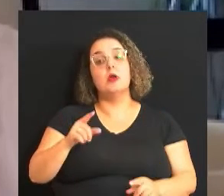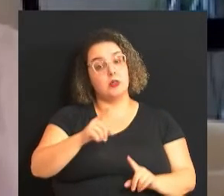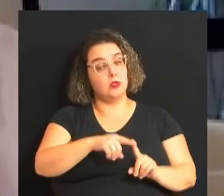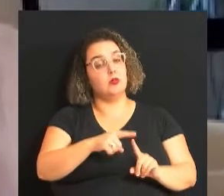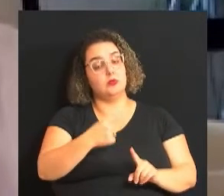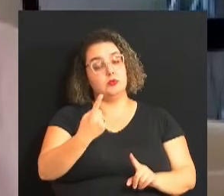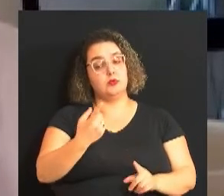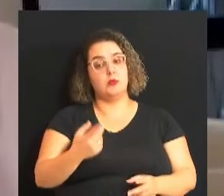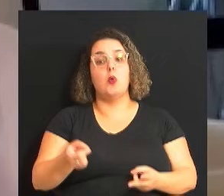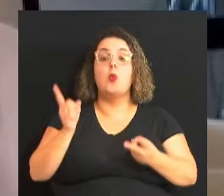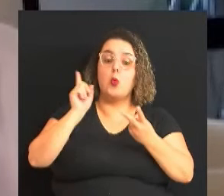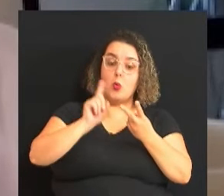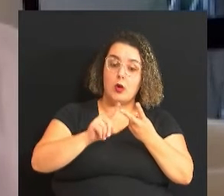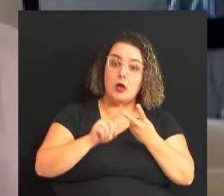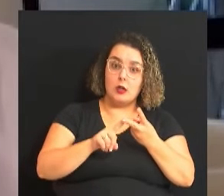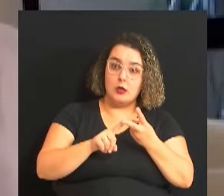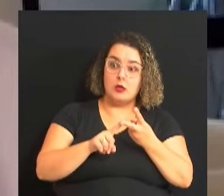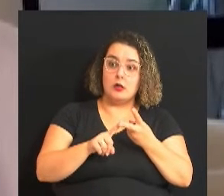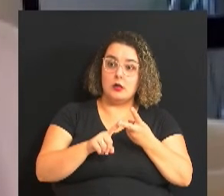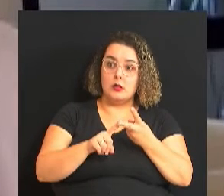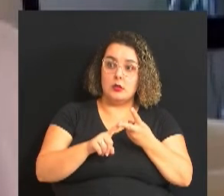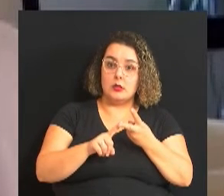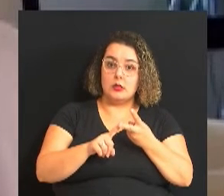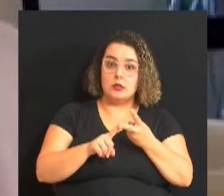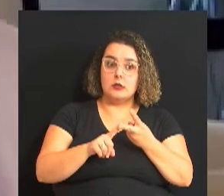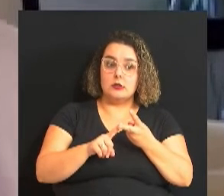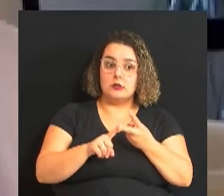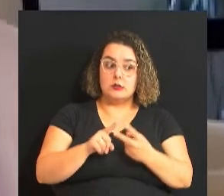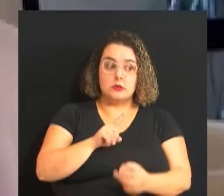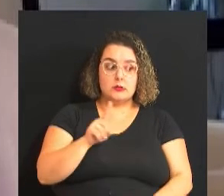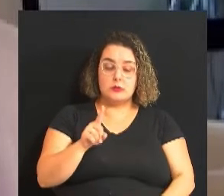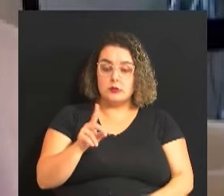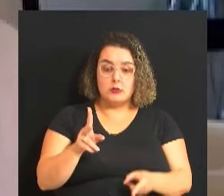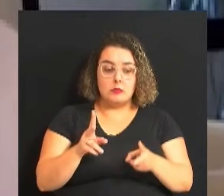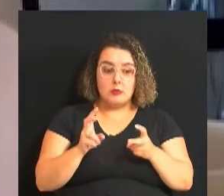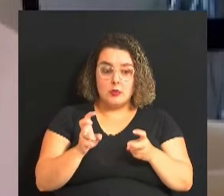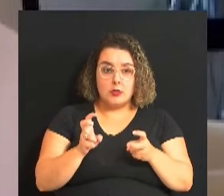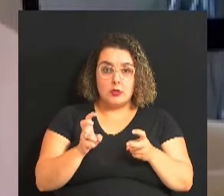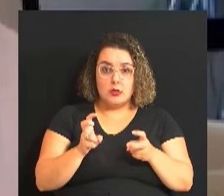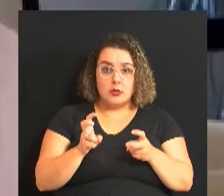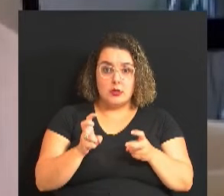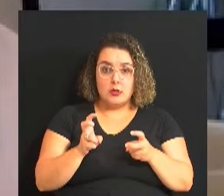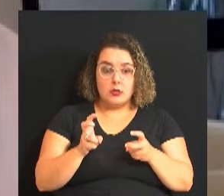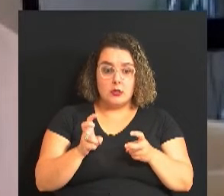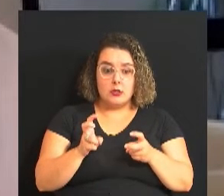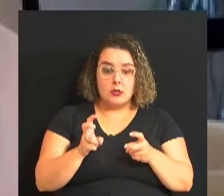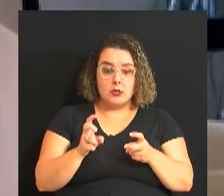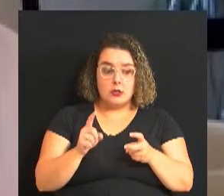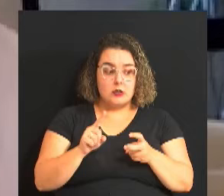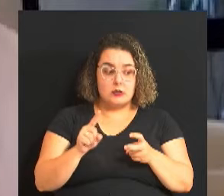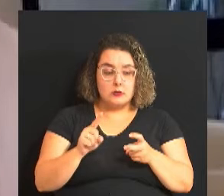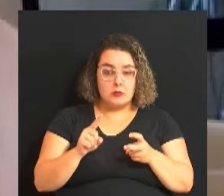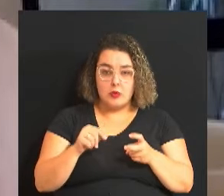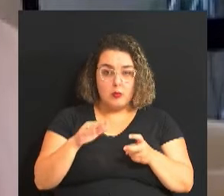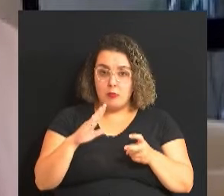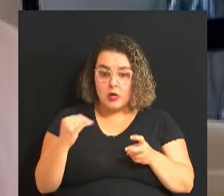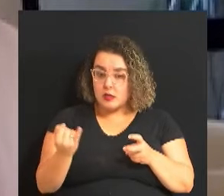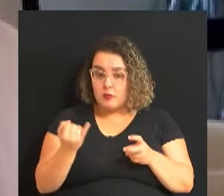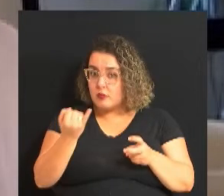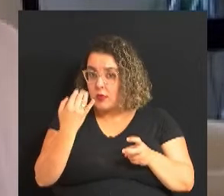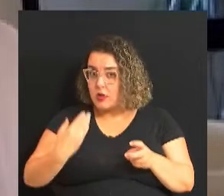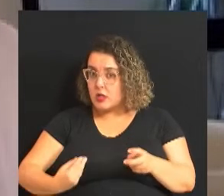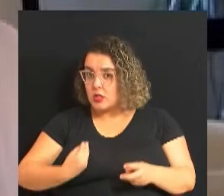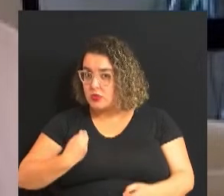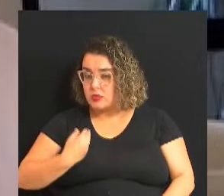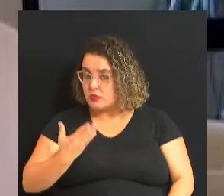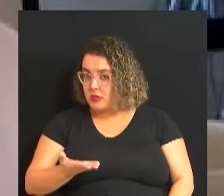pessoa. O outro tipo de pessoa não percebe que isso não é o mais importante da vida da pessoa. O mais